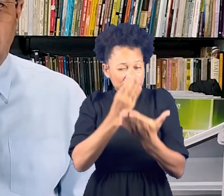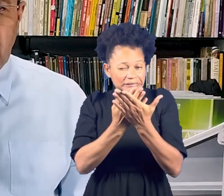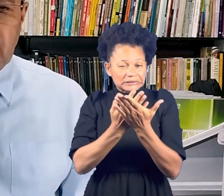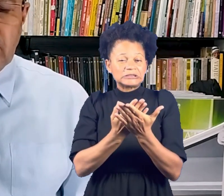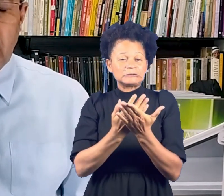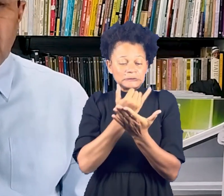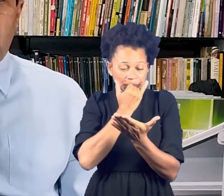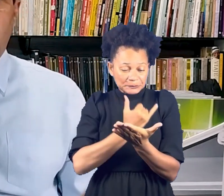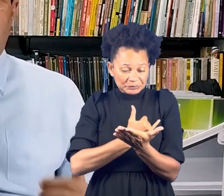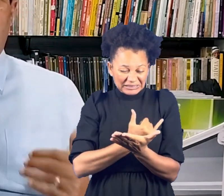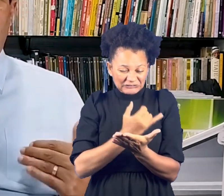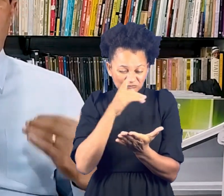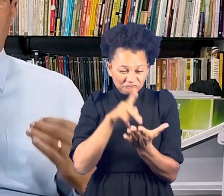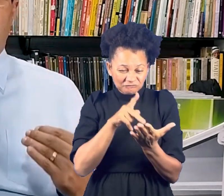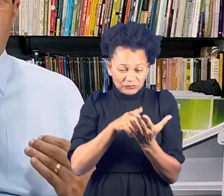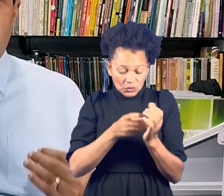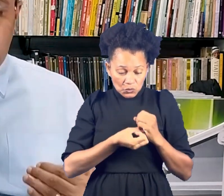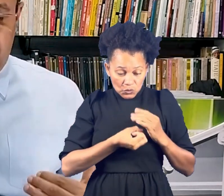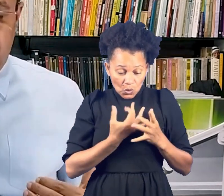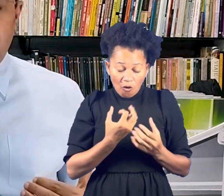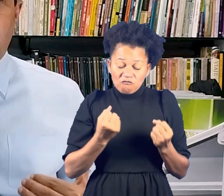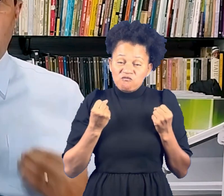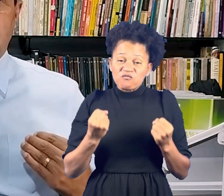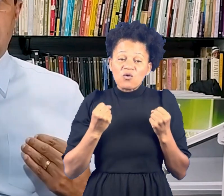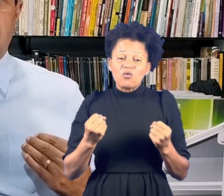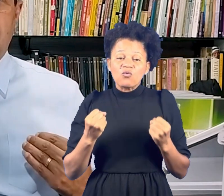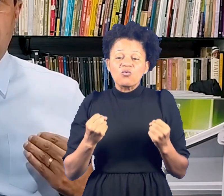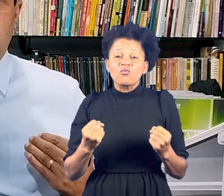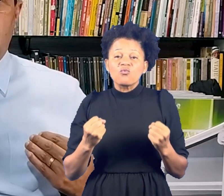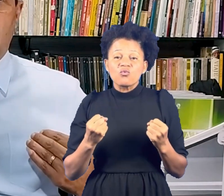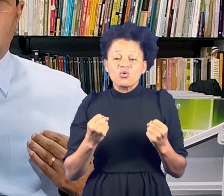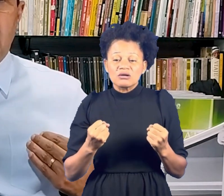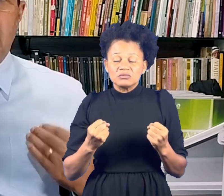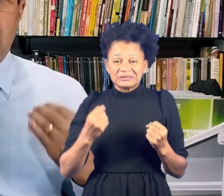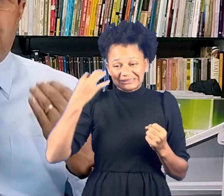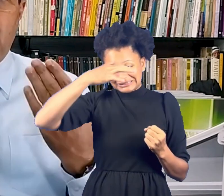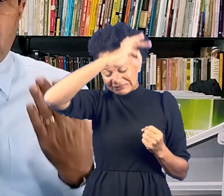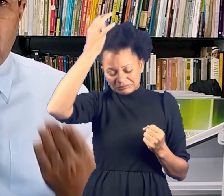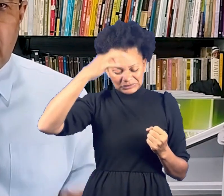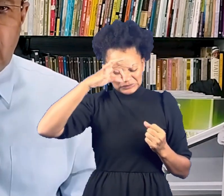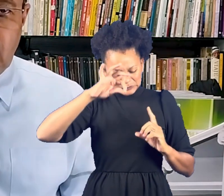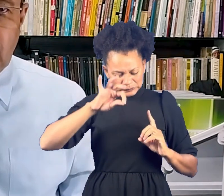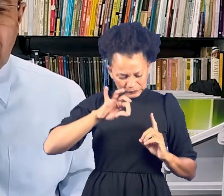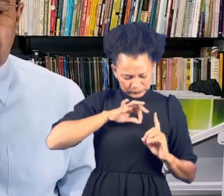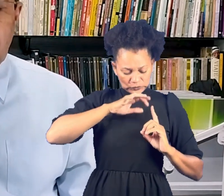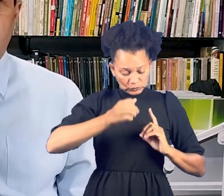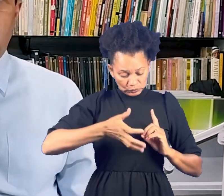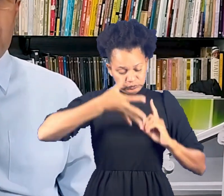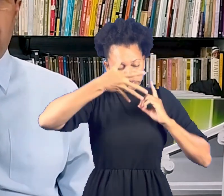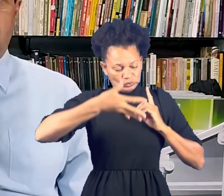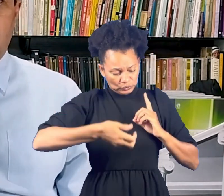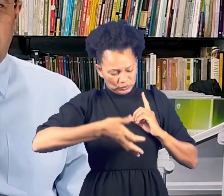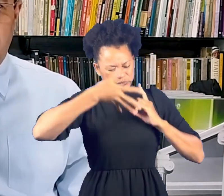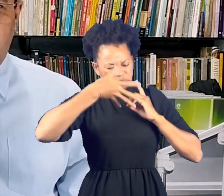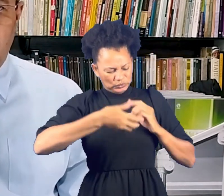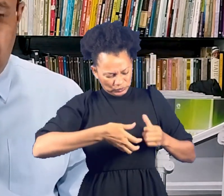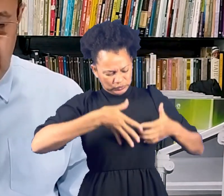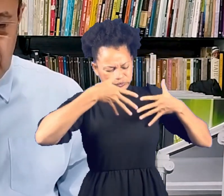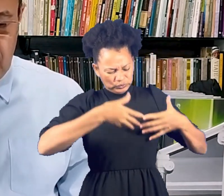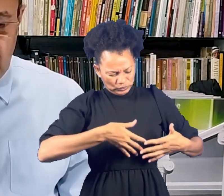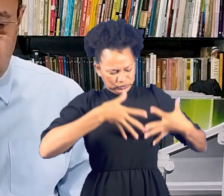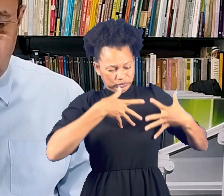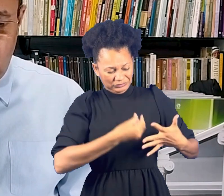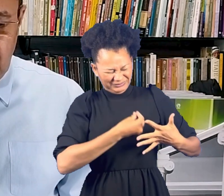perdão genuíno quando ele é produzido pela força, vamos dizer, impulsionadora do Espírito